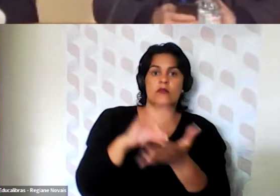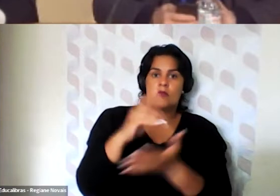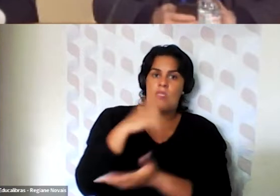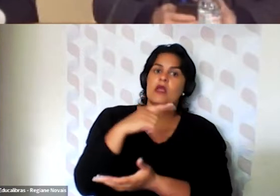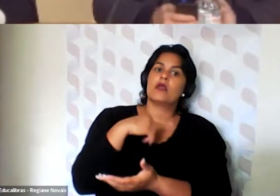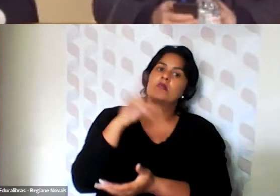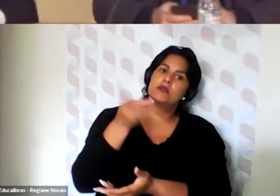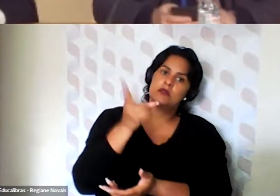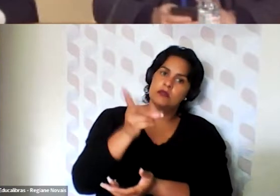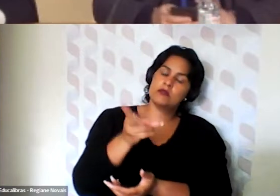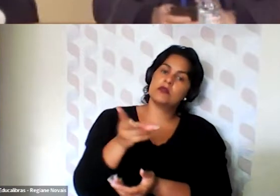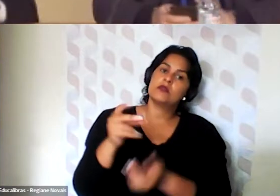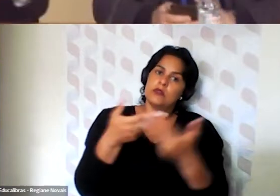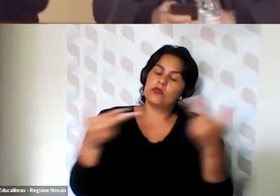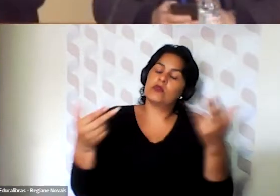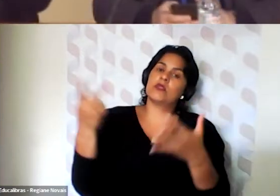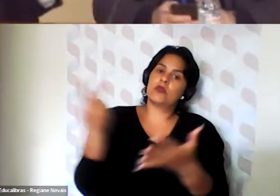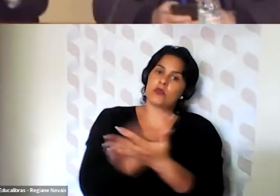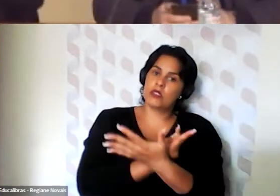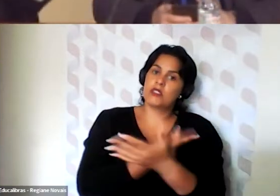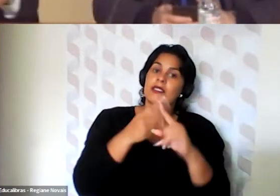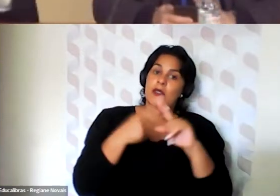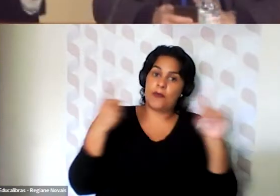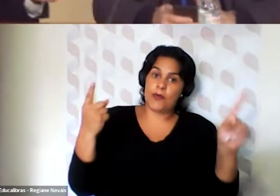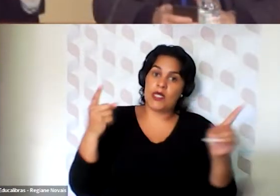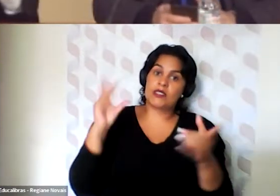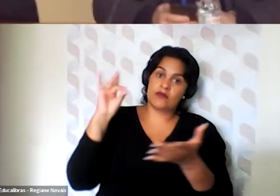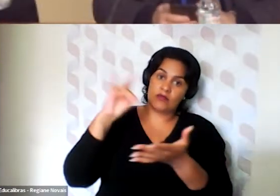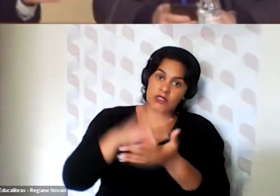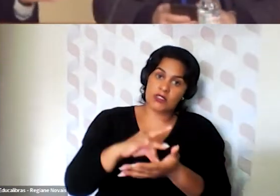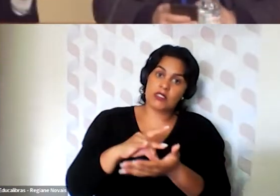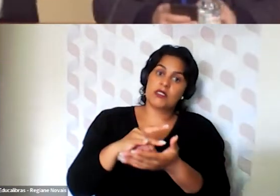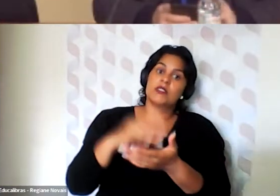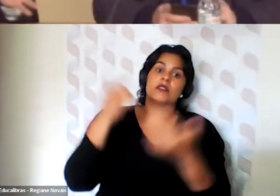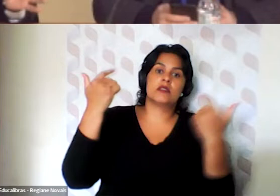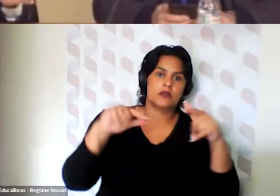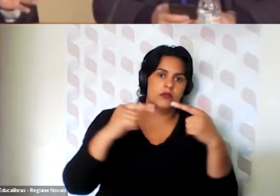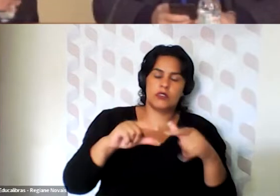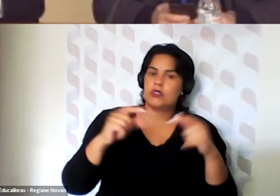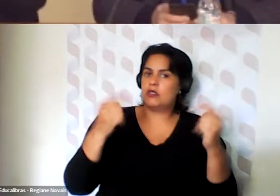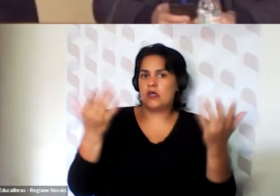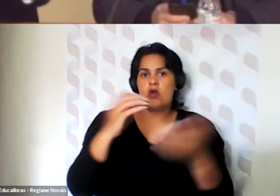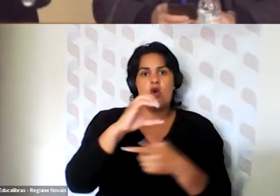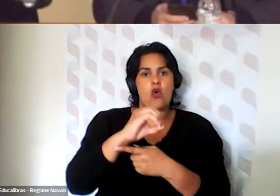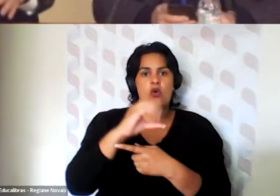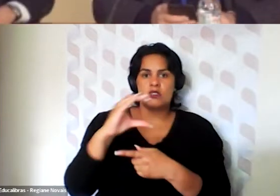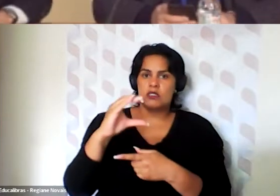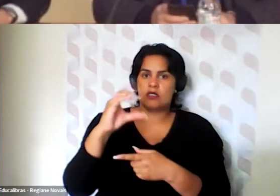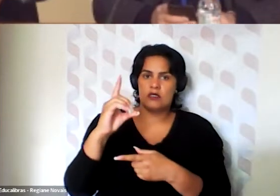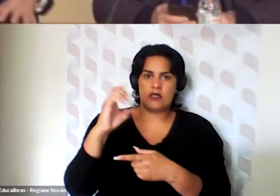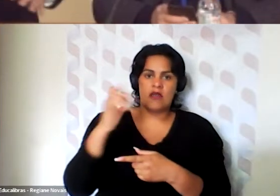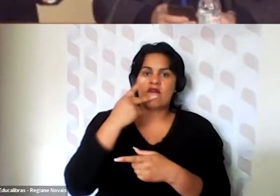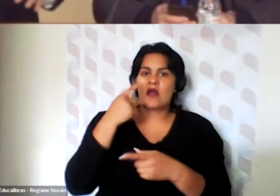não, tem que botar mais recursos nessa área. Se a gente for seguir tudo que dizem todos os reviews, o orçamento estoura, porque todos eles faz um review de